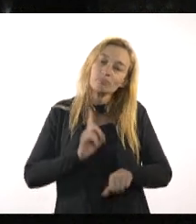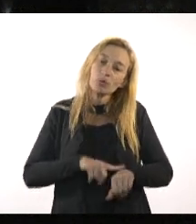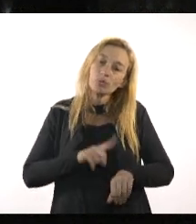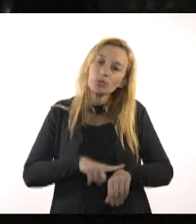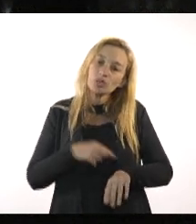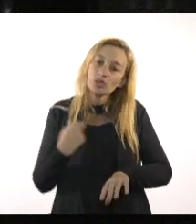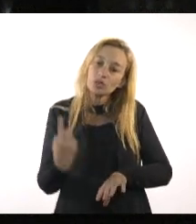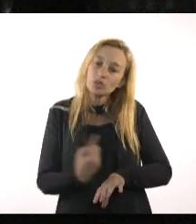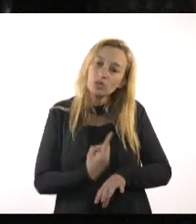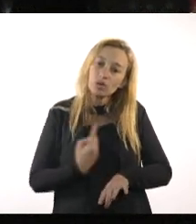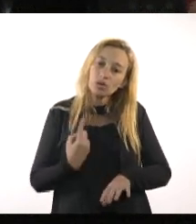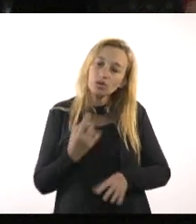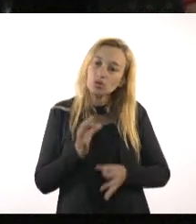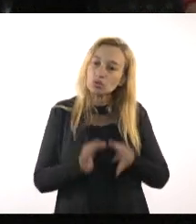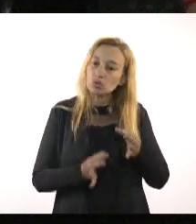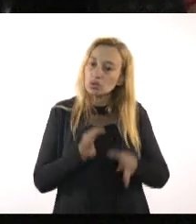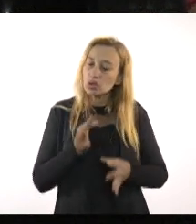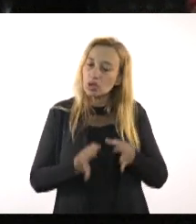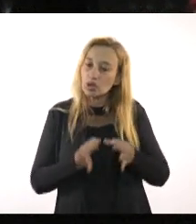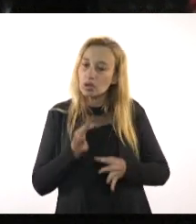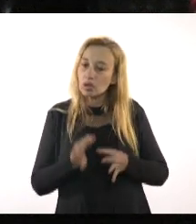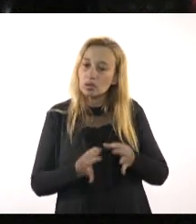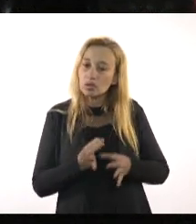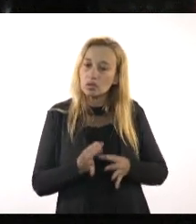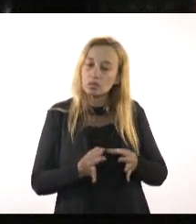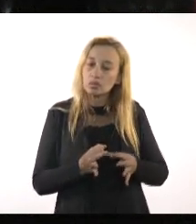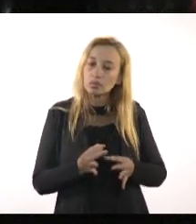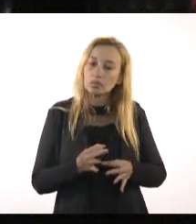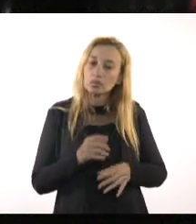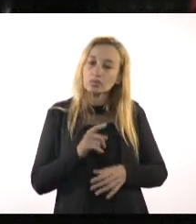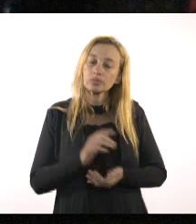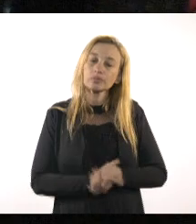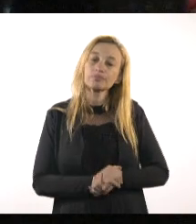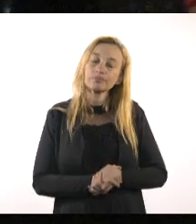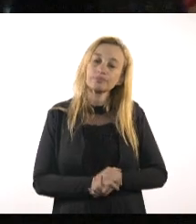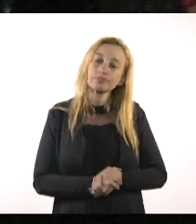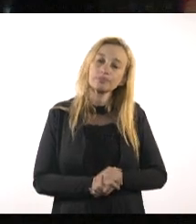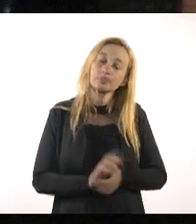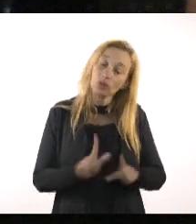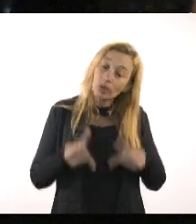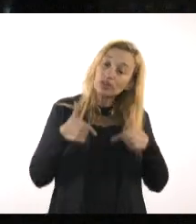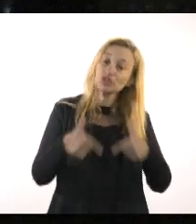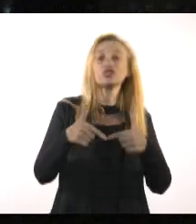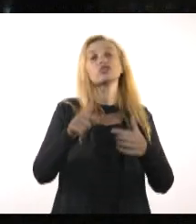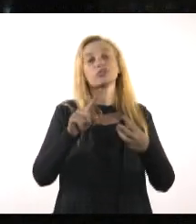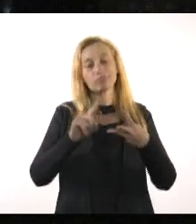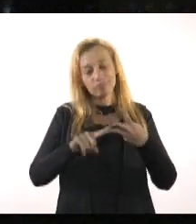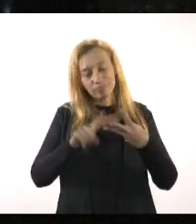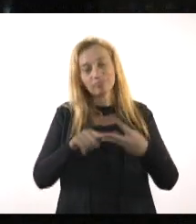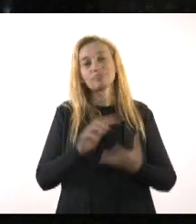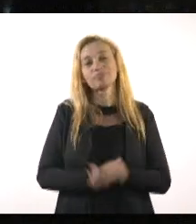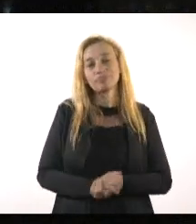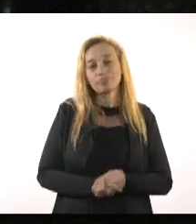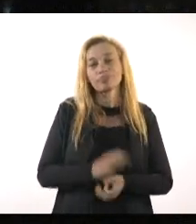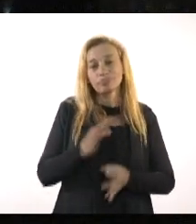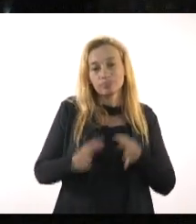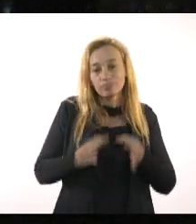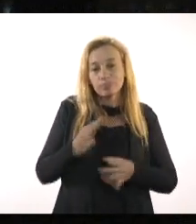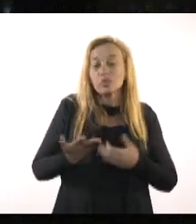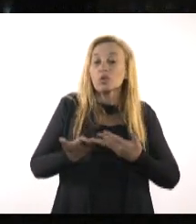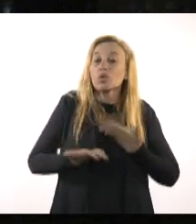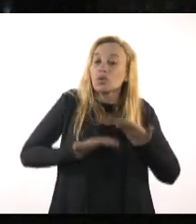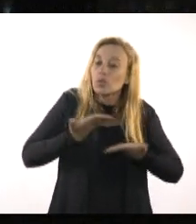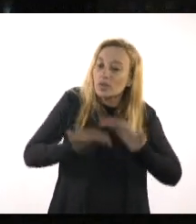nós julgamos a situação presente, e o agir, que é justamente o